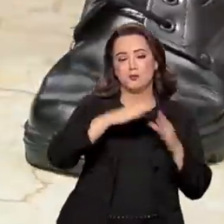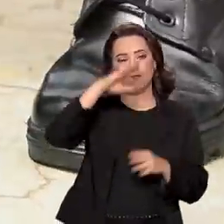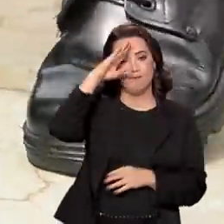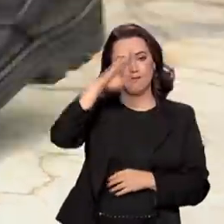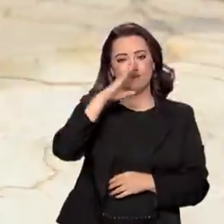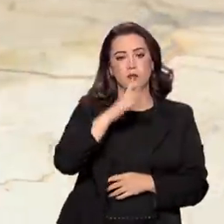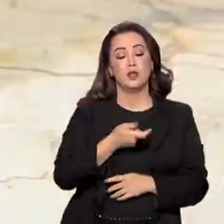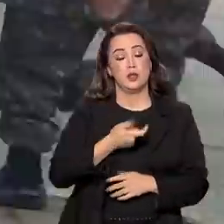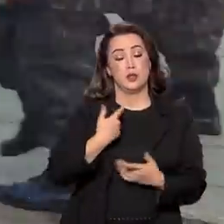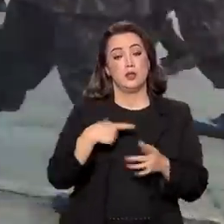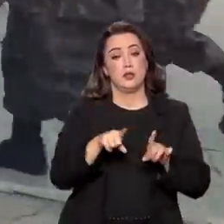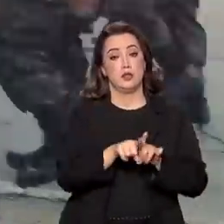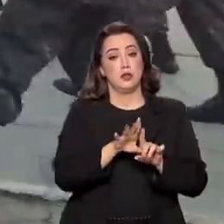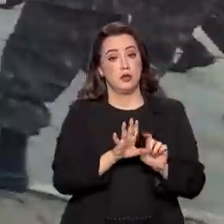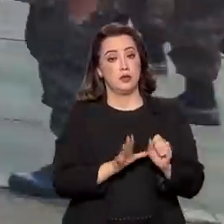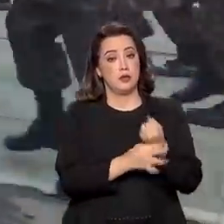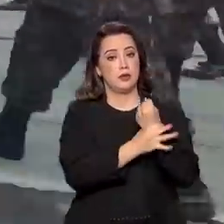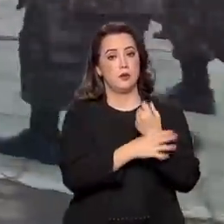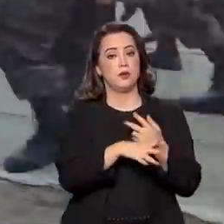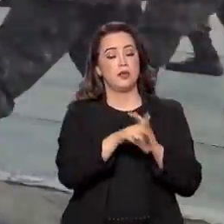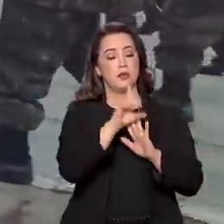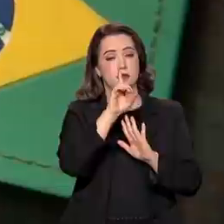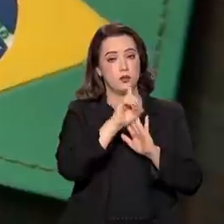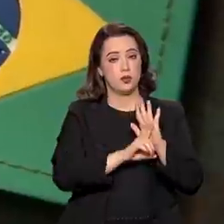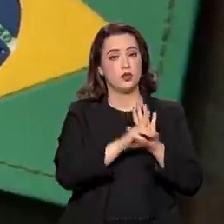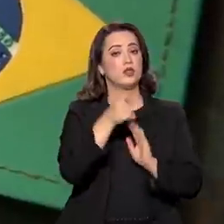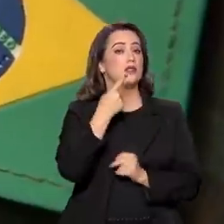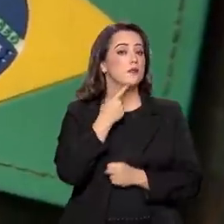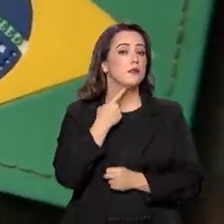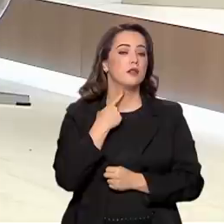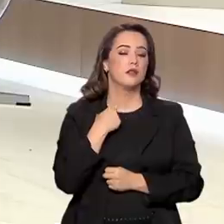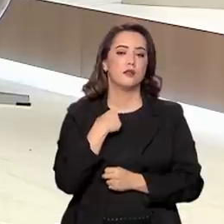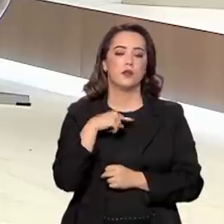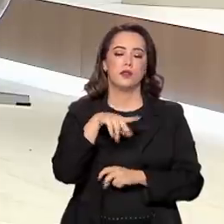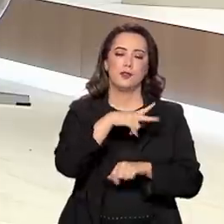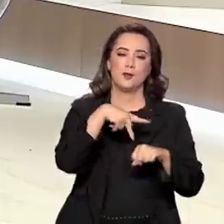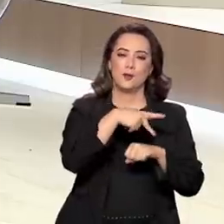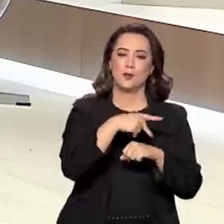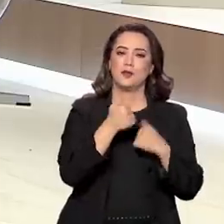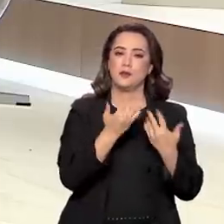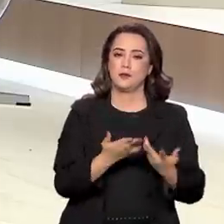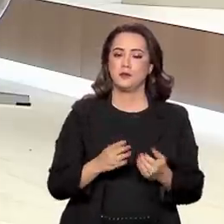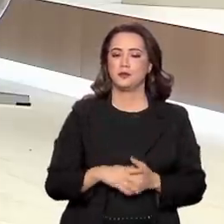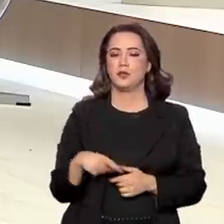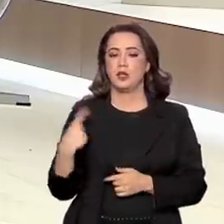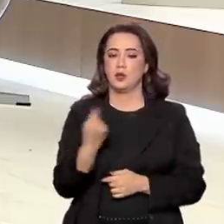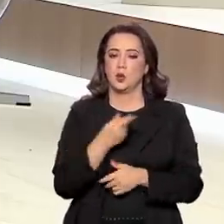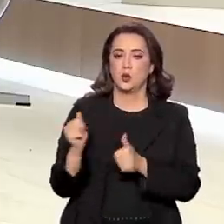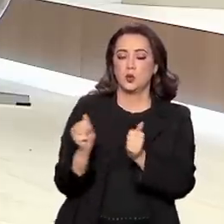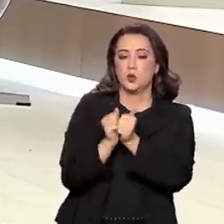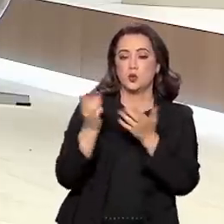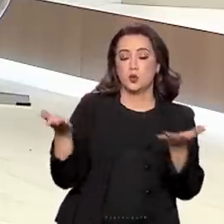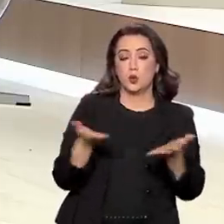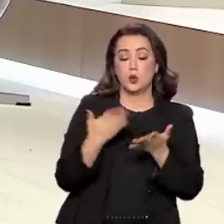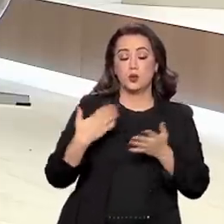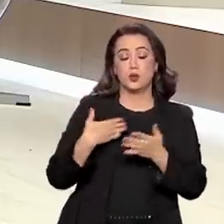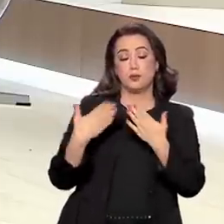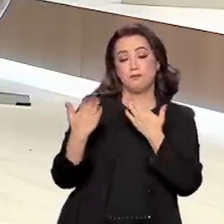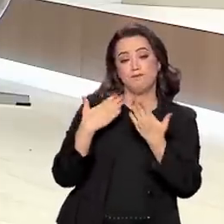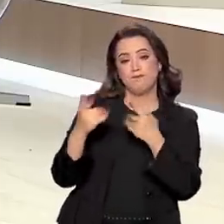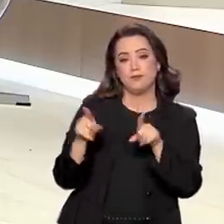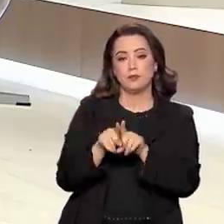Armadas na garantia e promoção dos interesses nacionais e quem está comigo aqui no Brasil em falta para